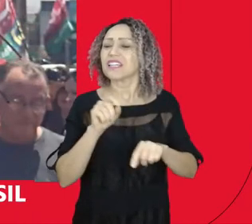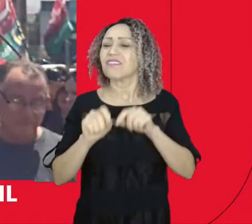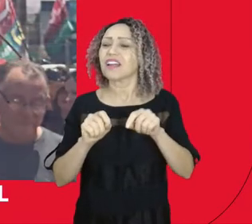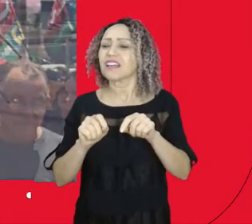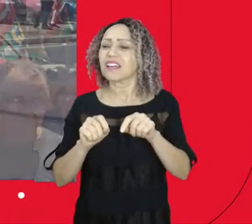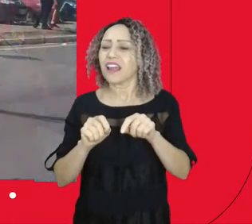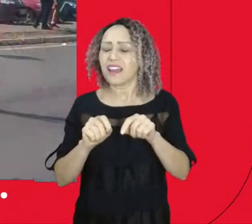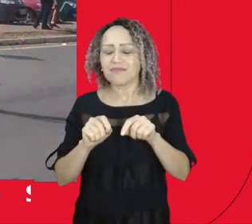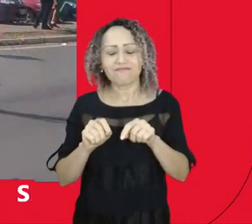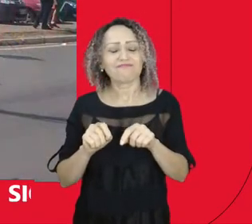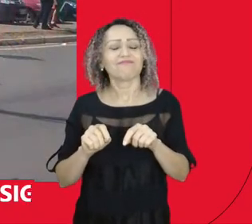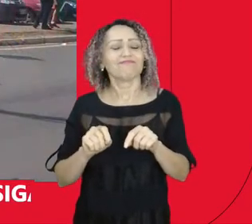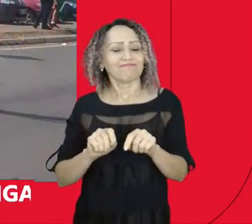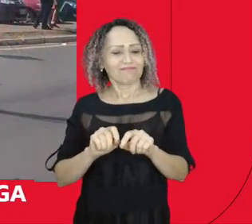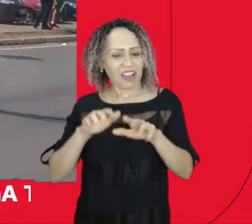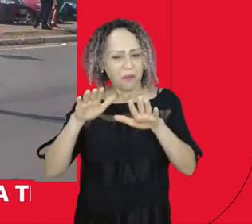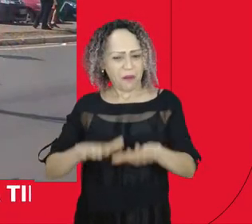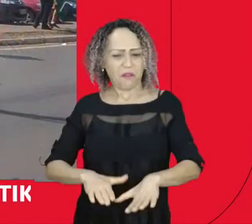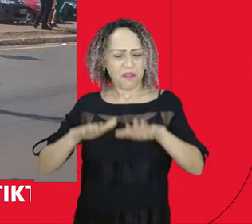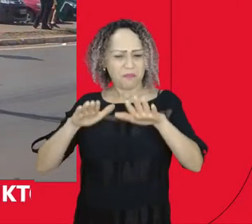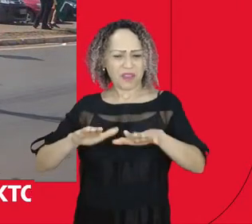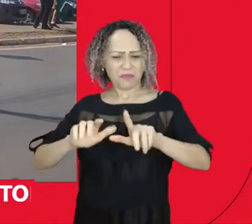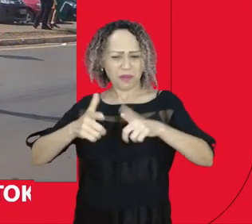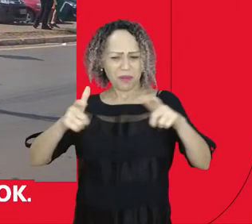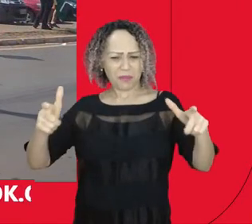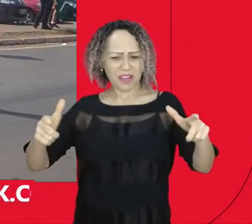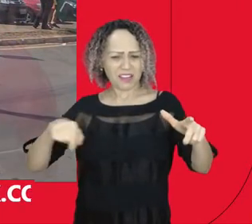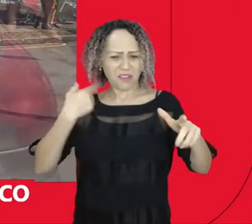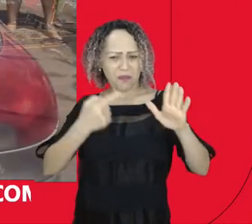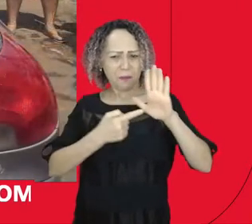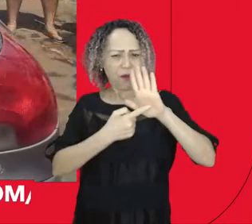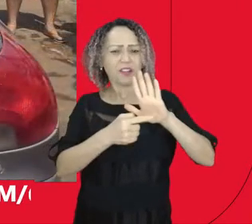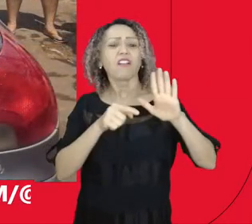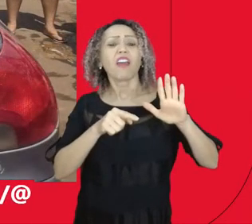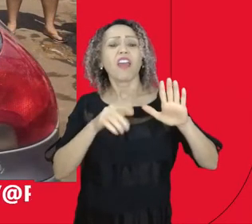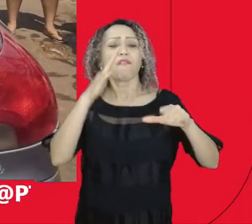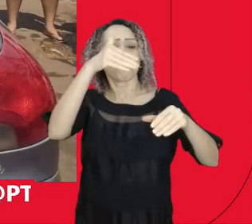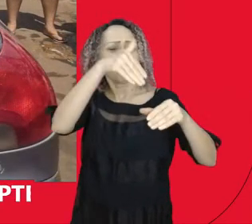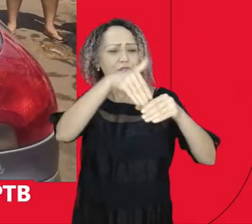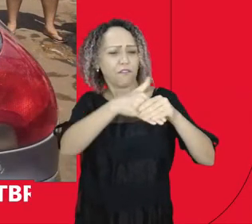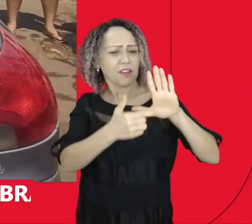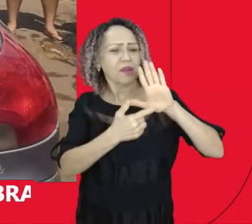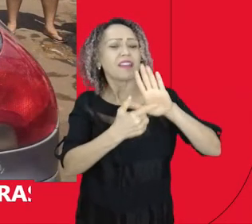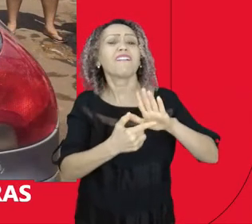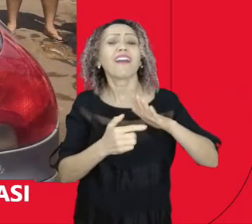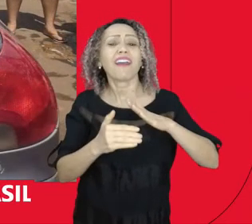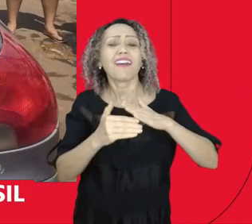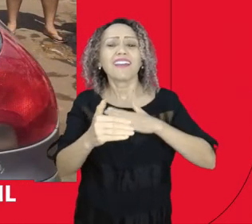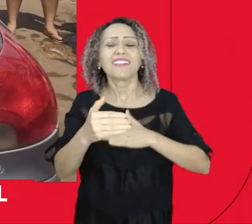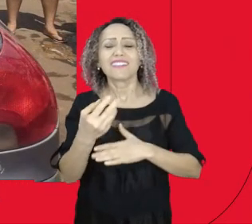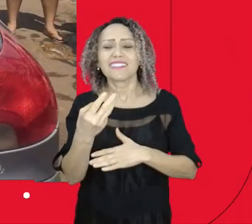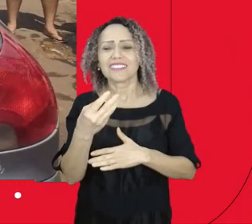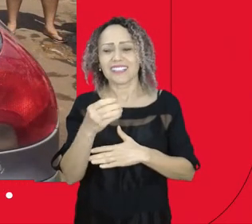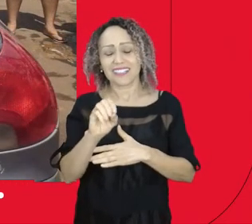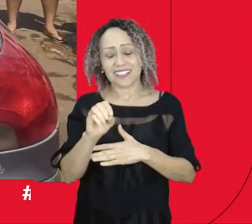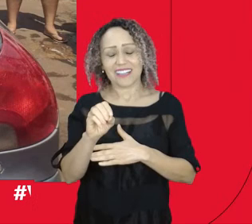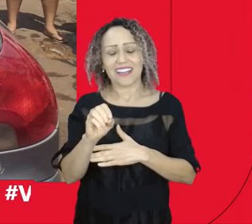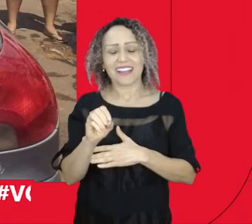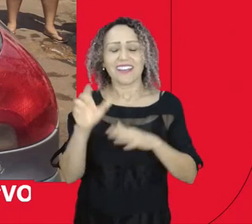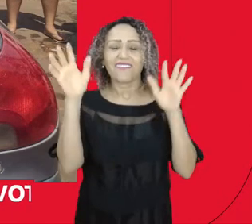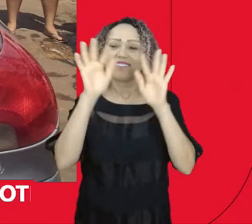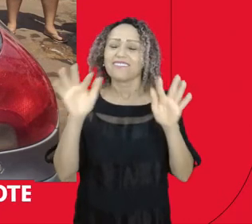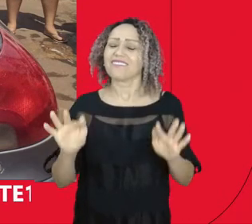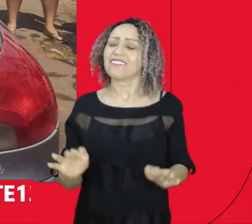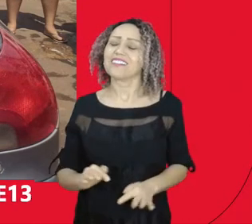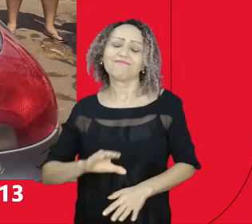a gente mostrar, revelar o nosso voto. Vamos revelar o nosso voto do dia 30, sem medo de ser feliz. Olha aí que legal o